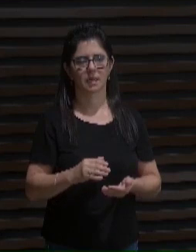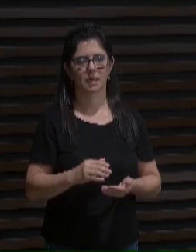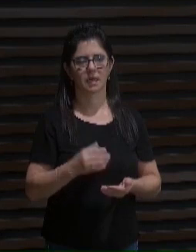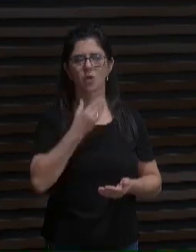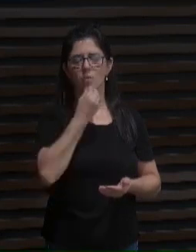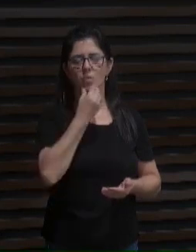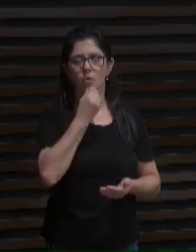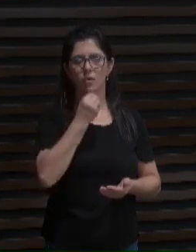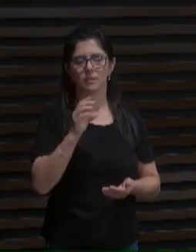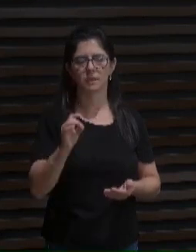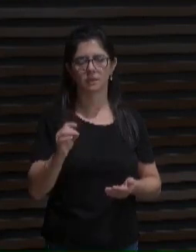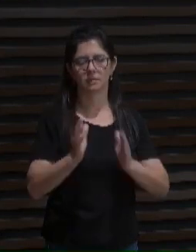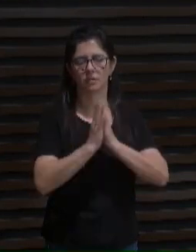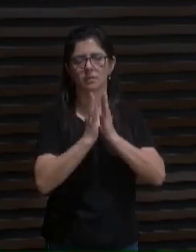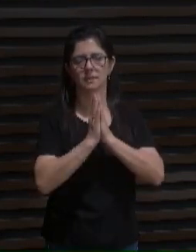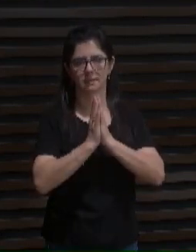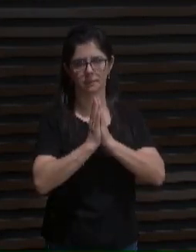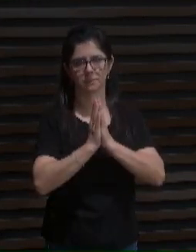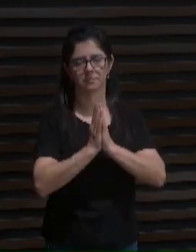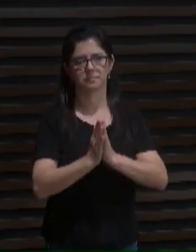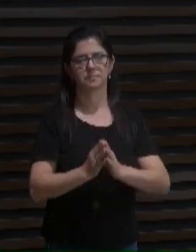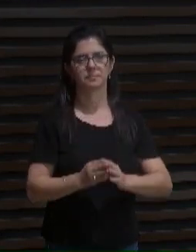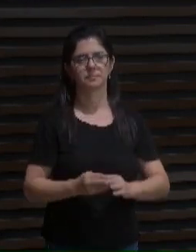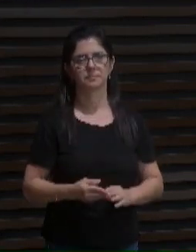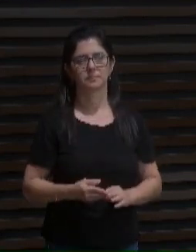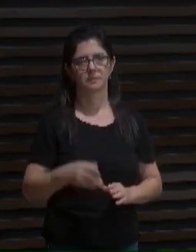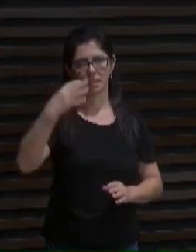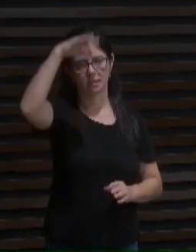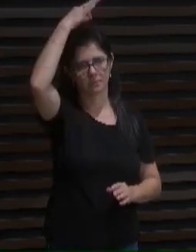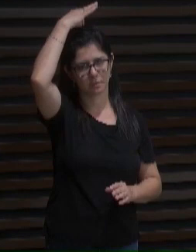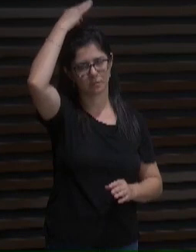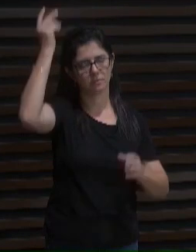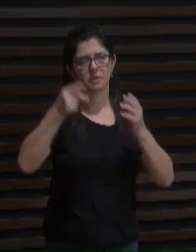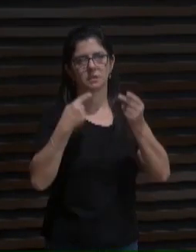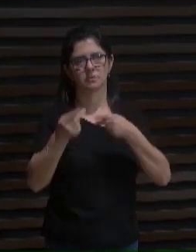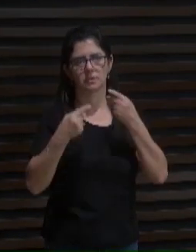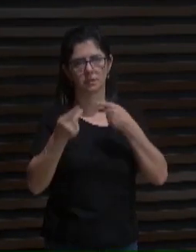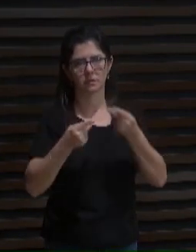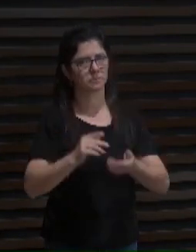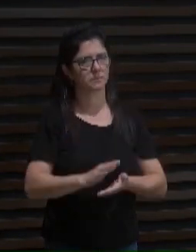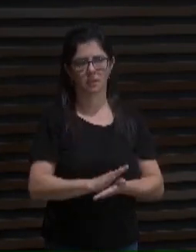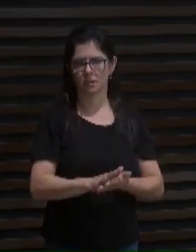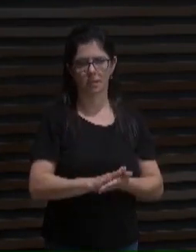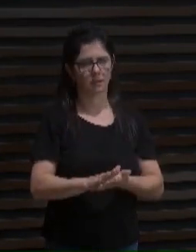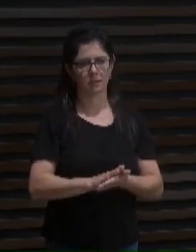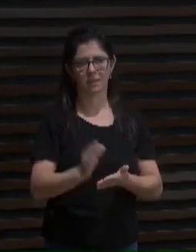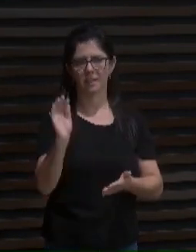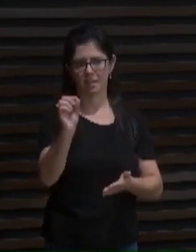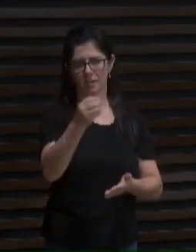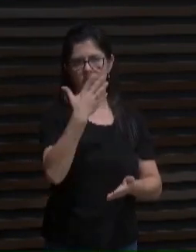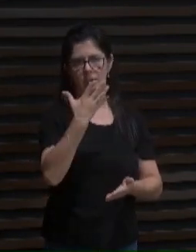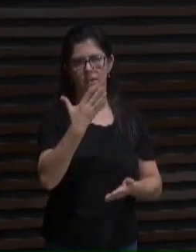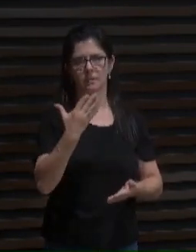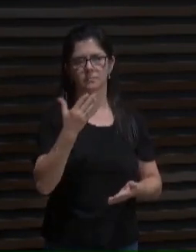oração. Eu vou ter que repetir isso aqui. Espiritualmente falando, nada revela a medida de um